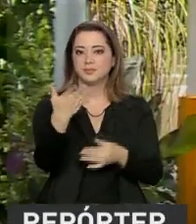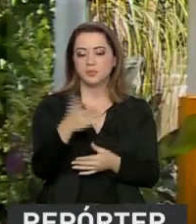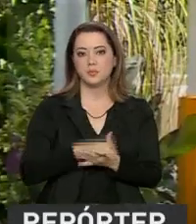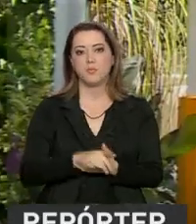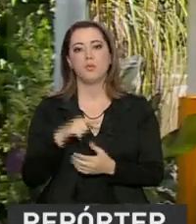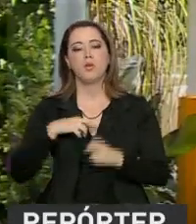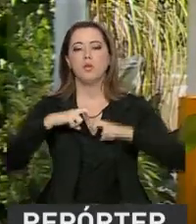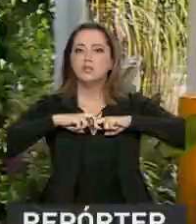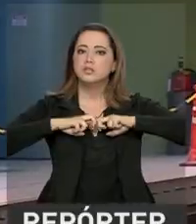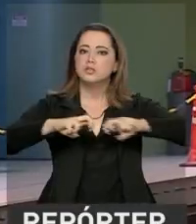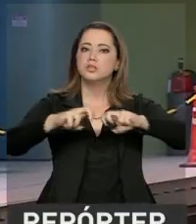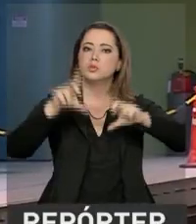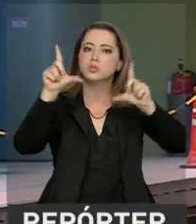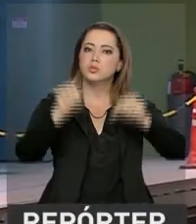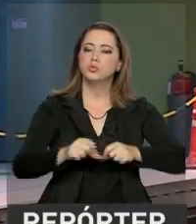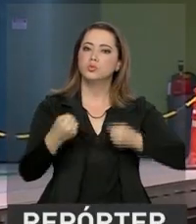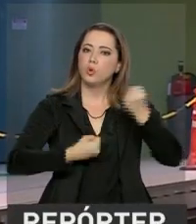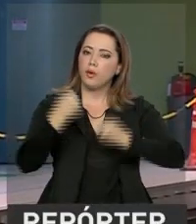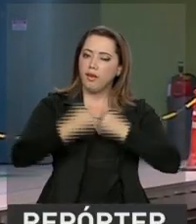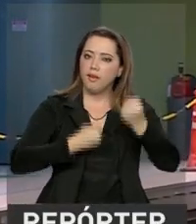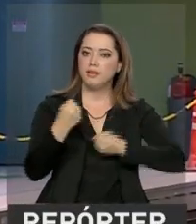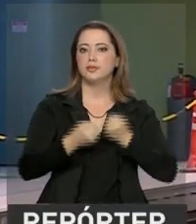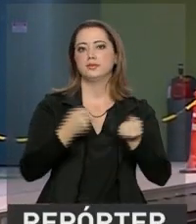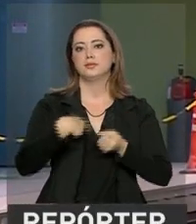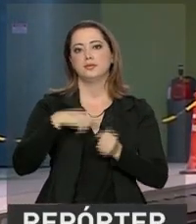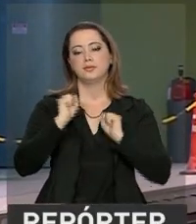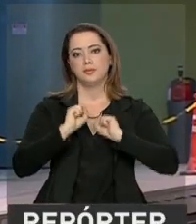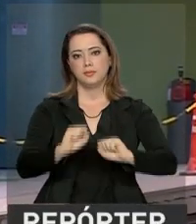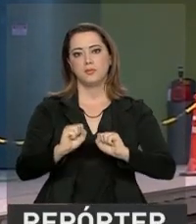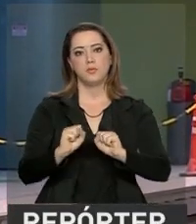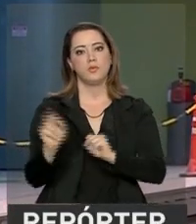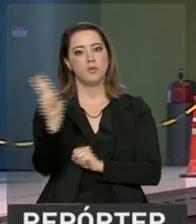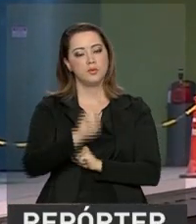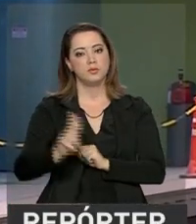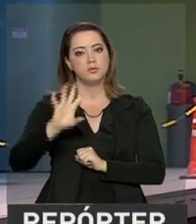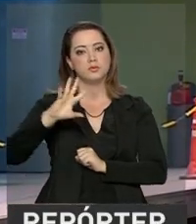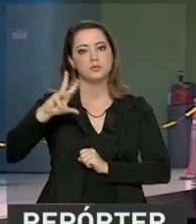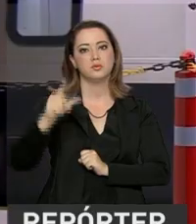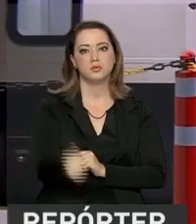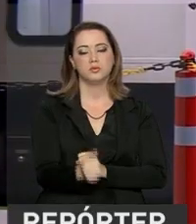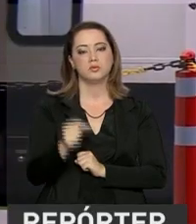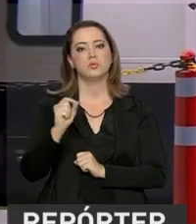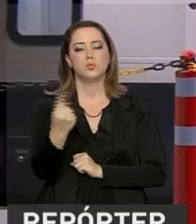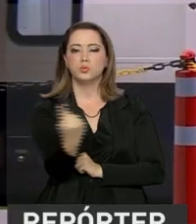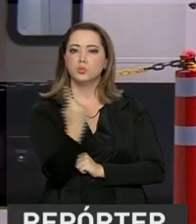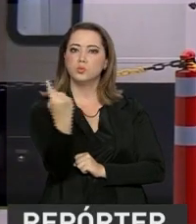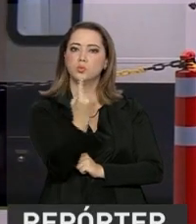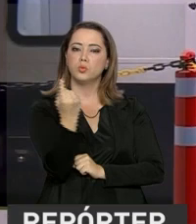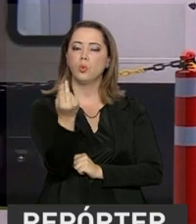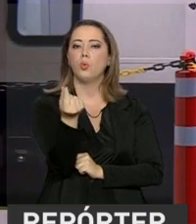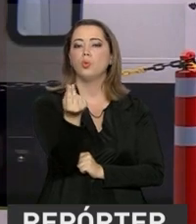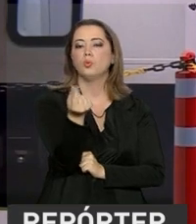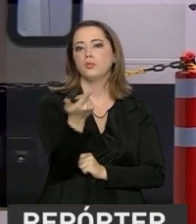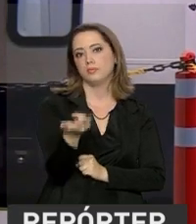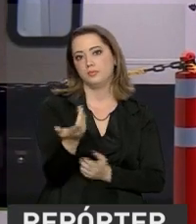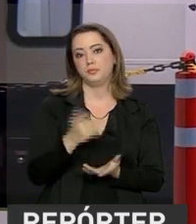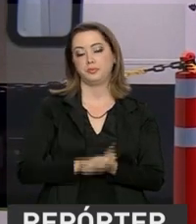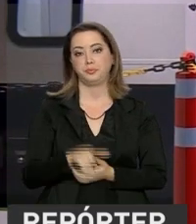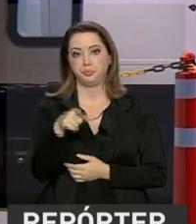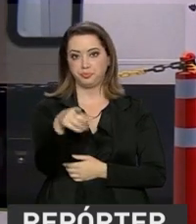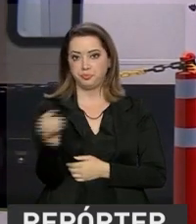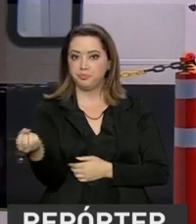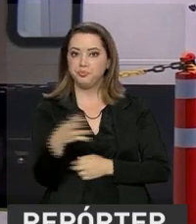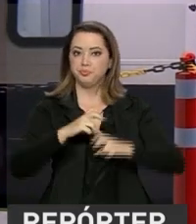produzida por veículos e utilizar todo o sistema com uma única tarifa o objetivo é que a nova